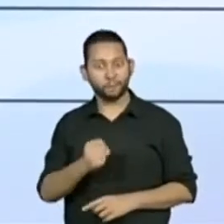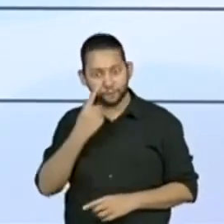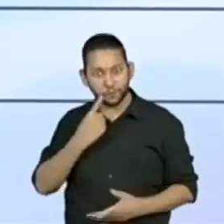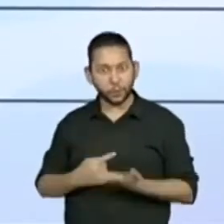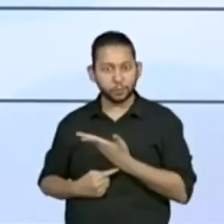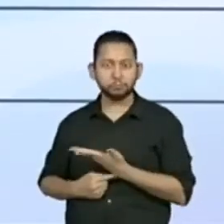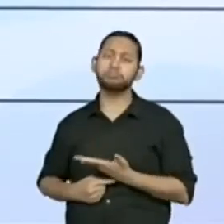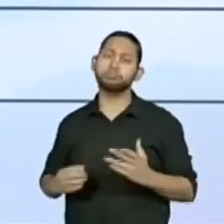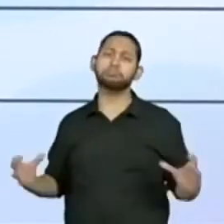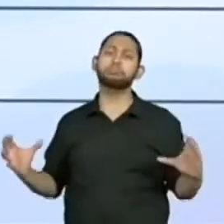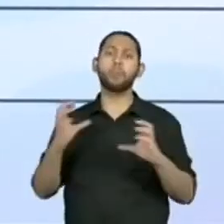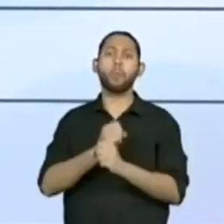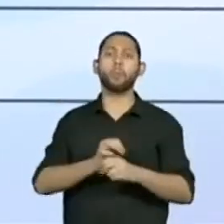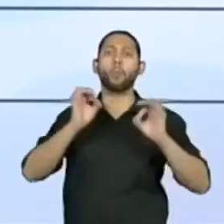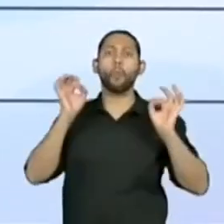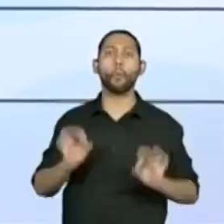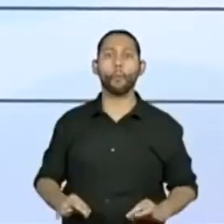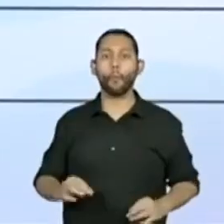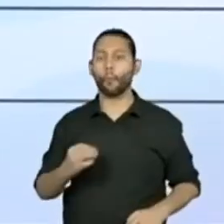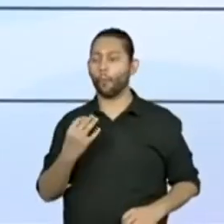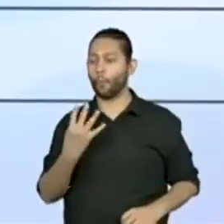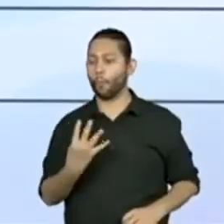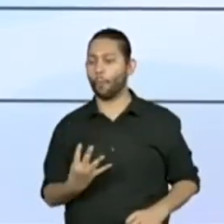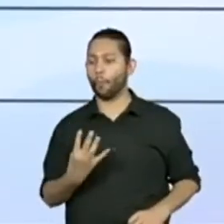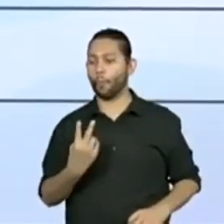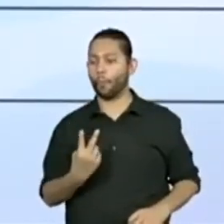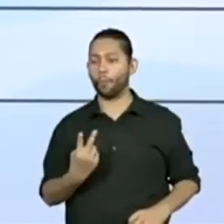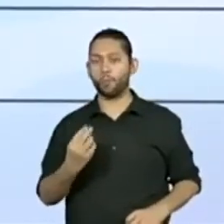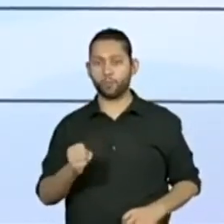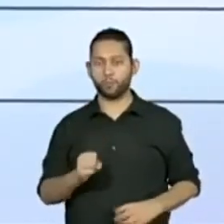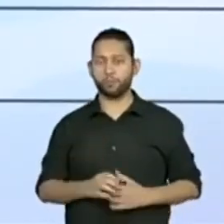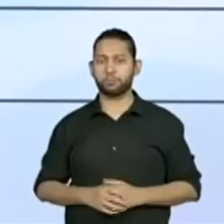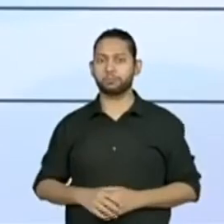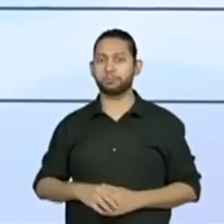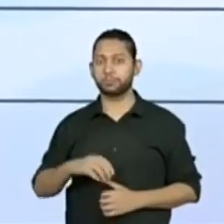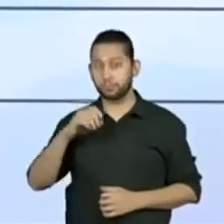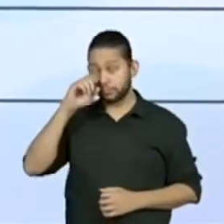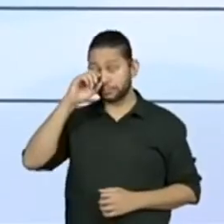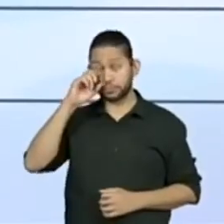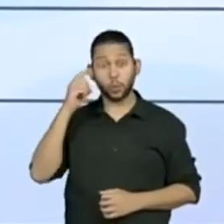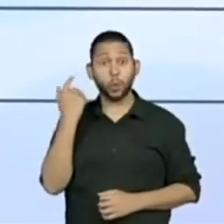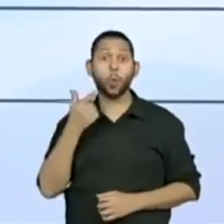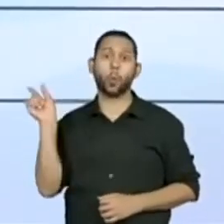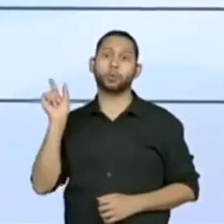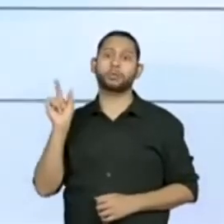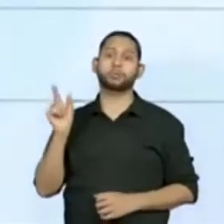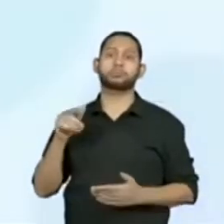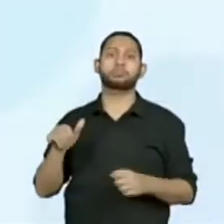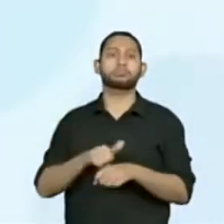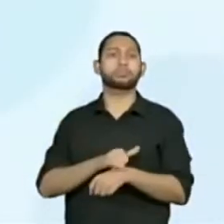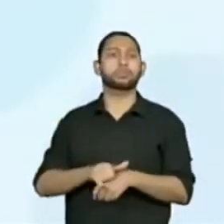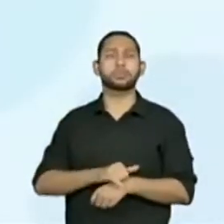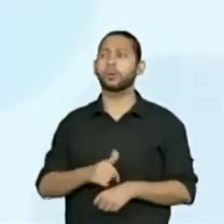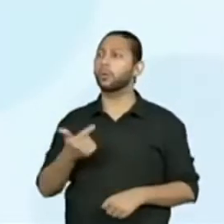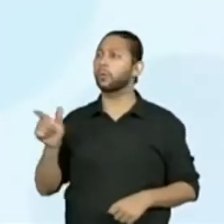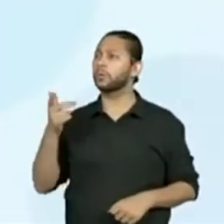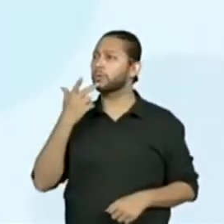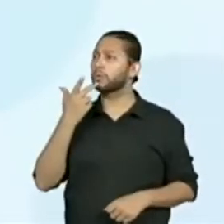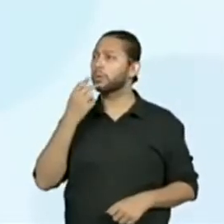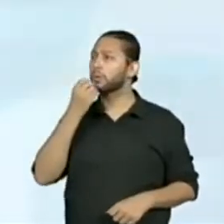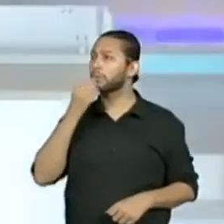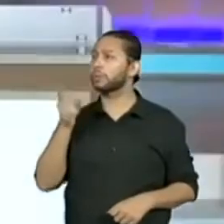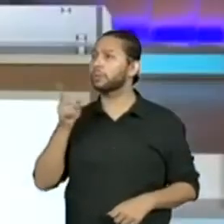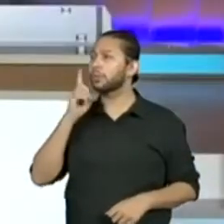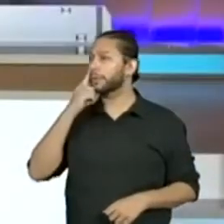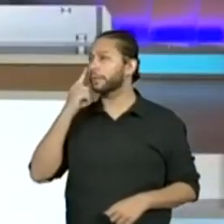for sim, então está correto. Mas eu quero mais opções. Mais opções. Tinha uma outra opção muito boa aqui que eu tinha